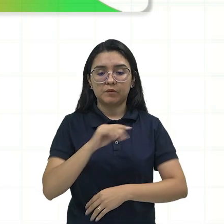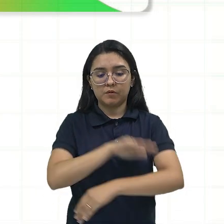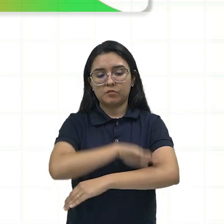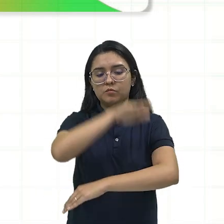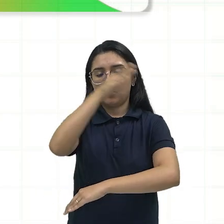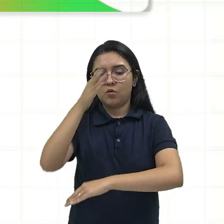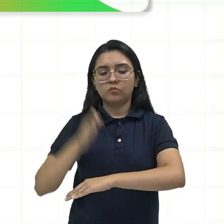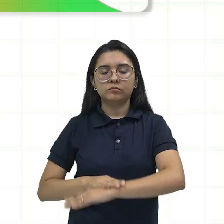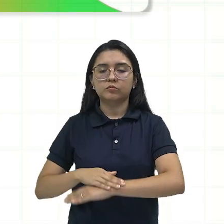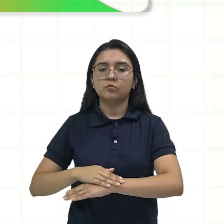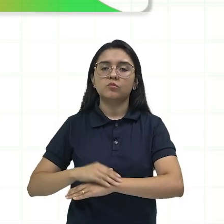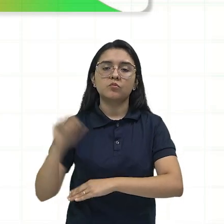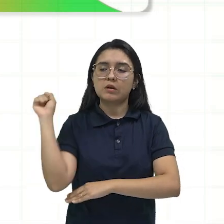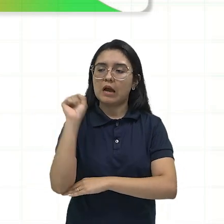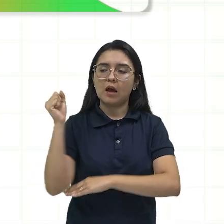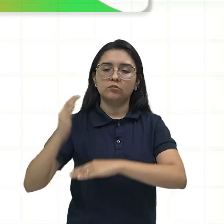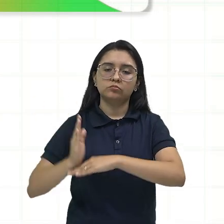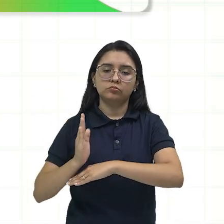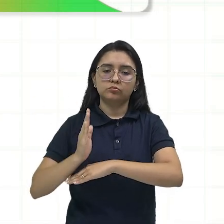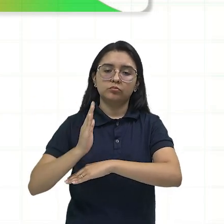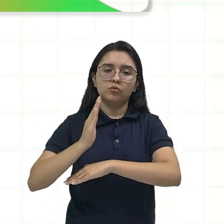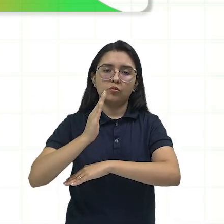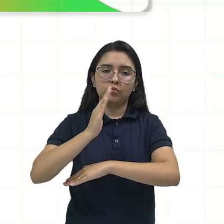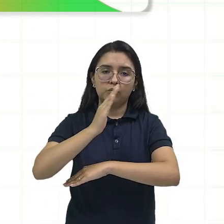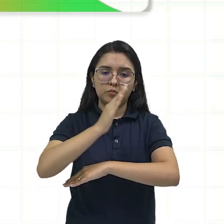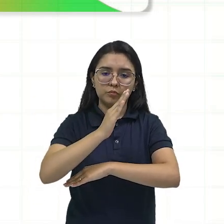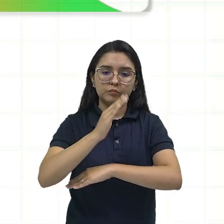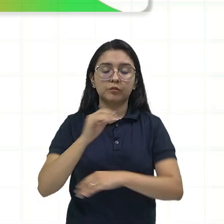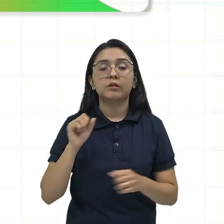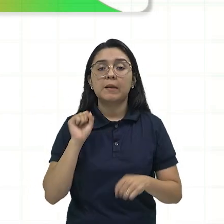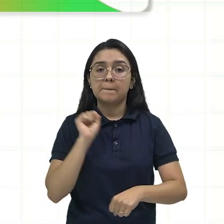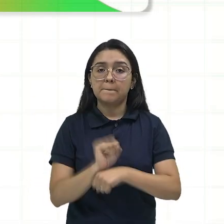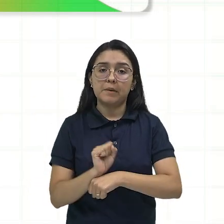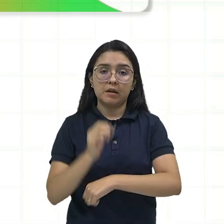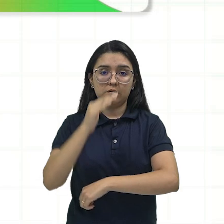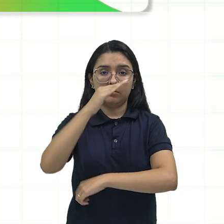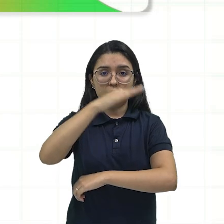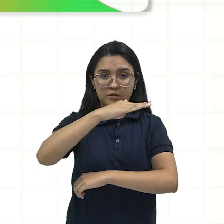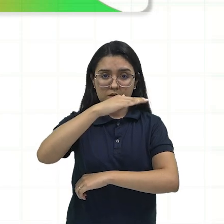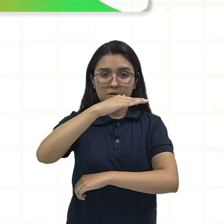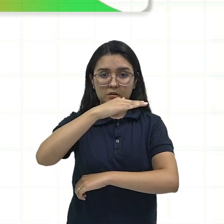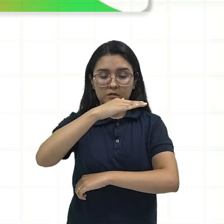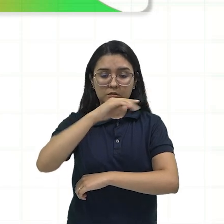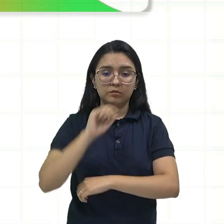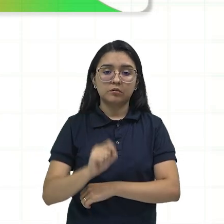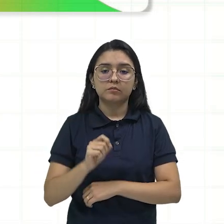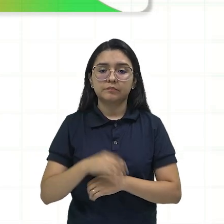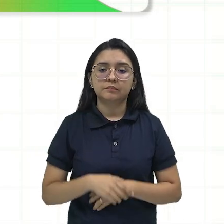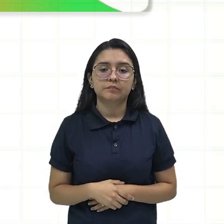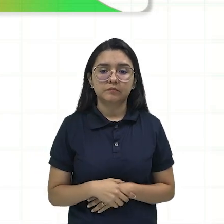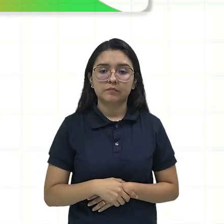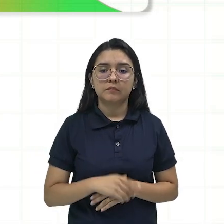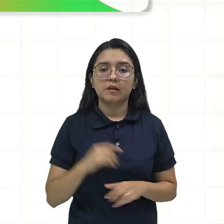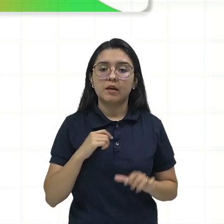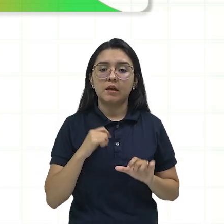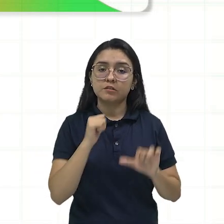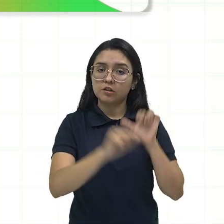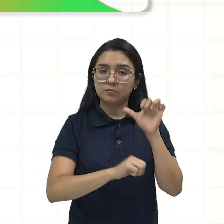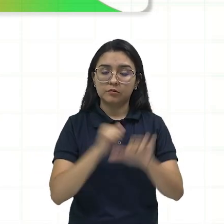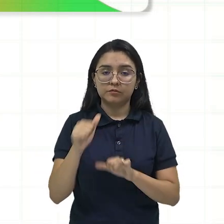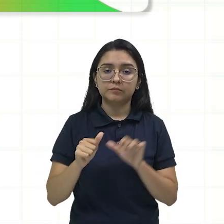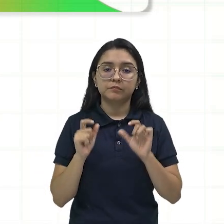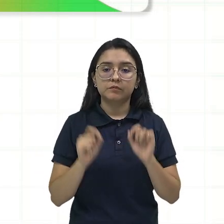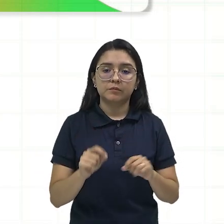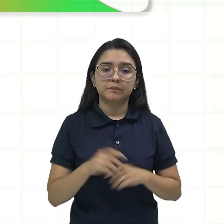no morro, certo? Quando ele para no alto do morro, essa energia cinética já não